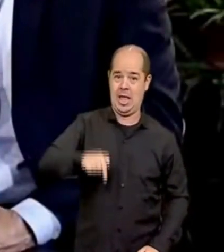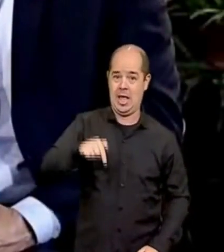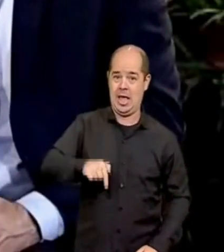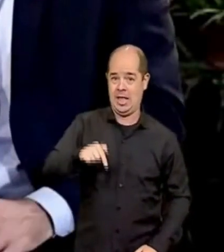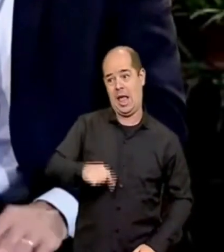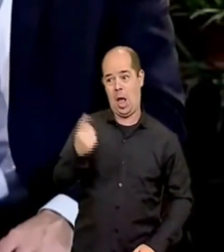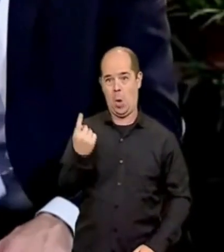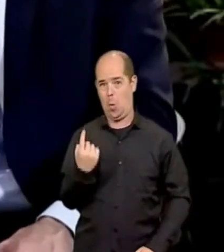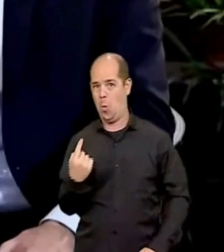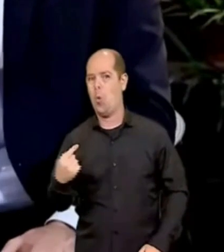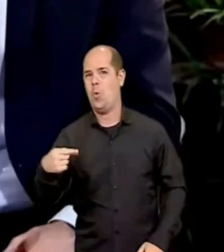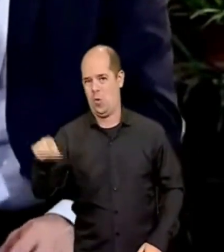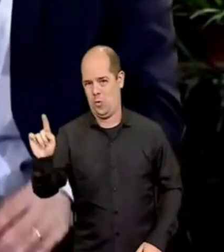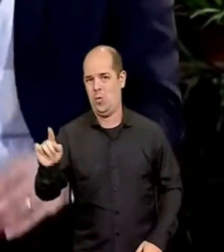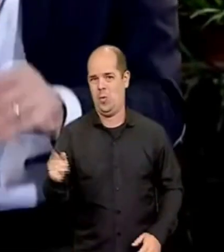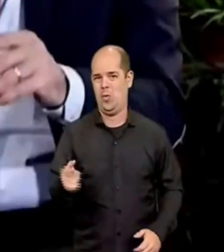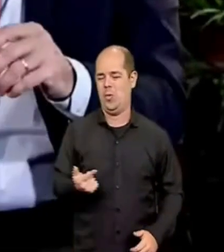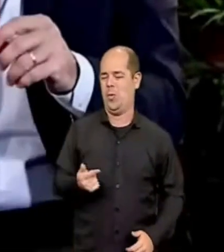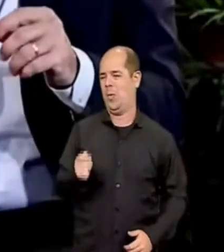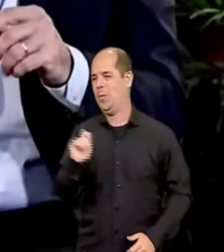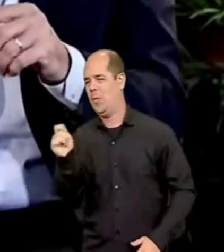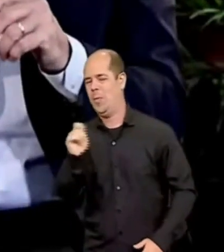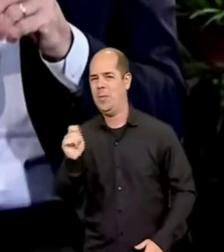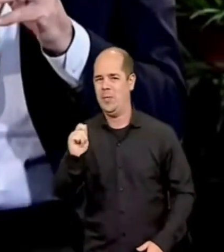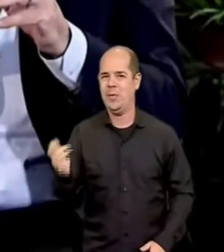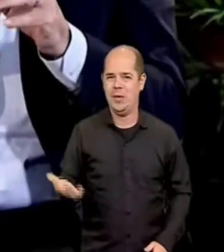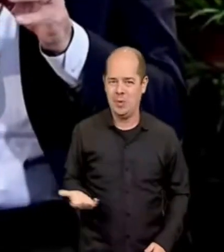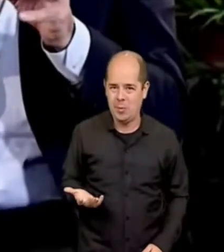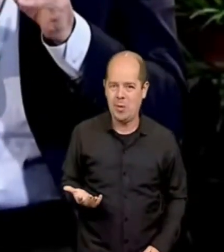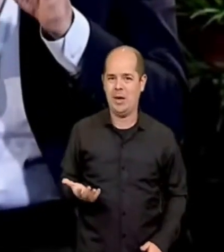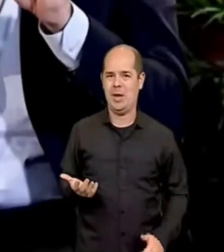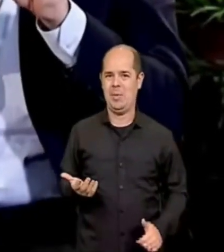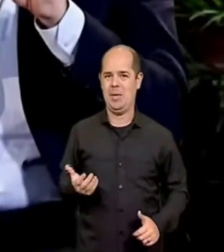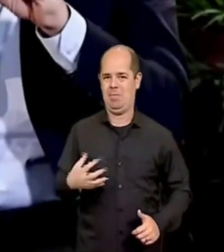esperar a economia brasileira? Olha, presidente, nós